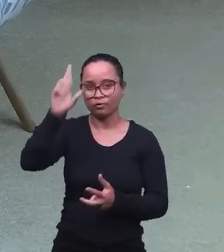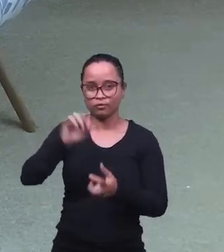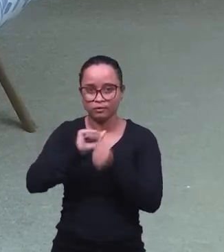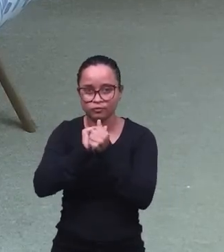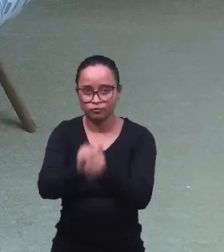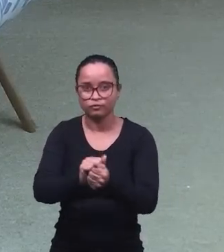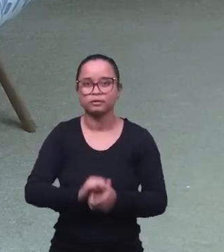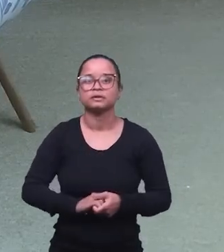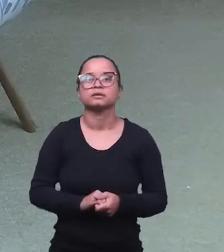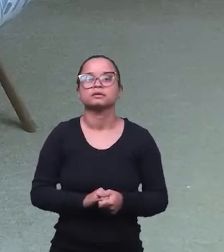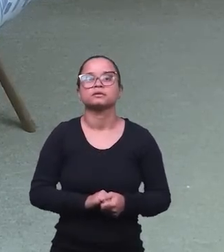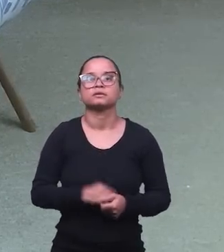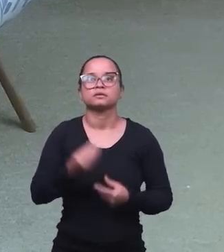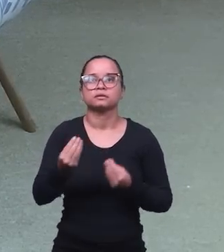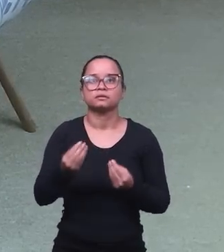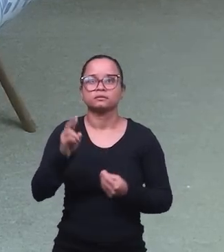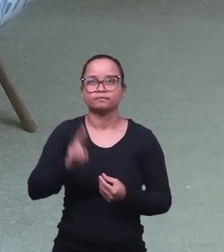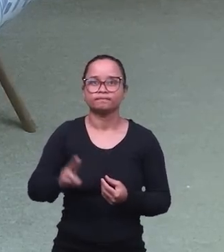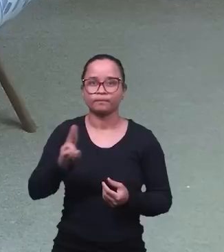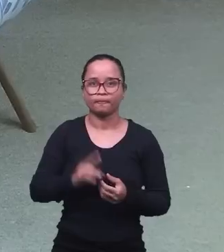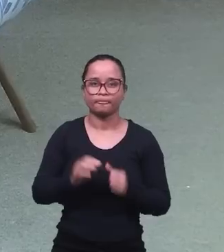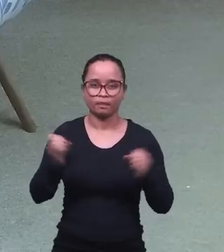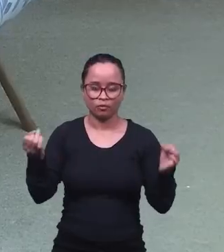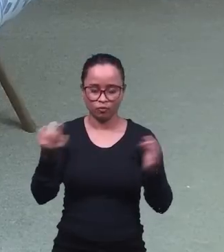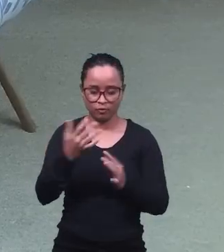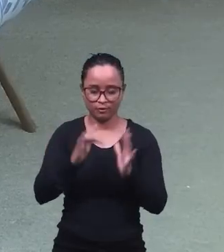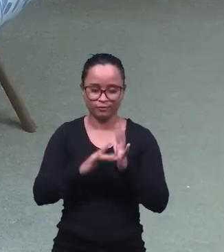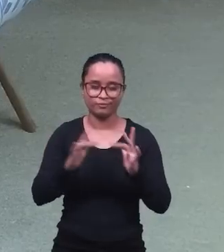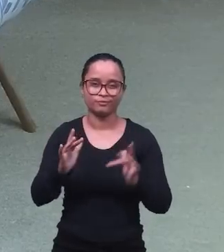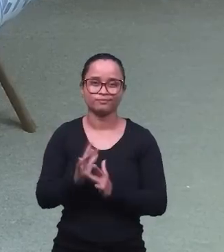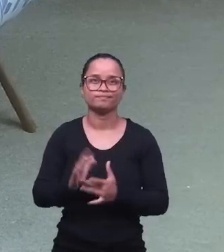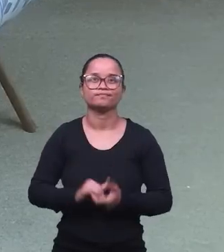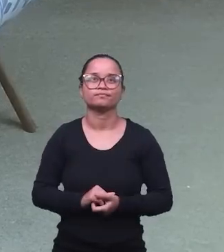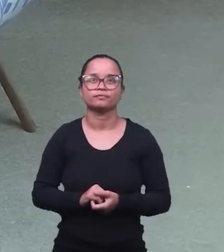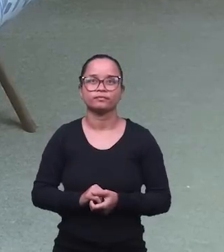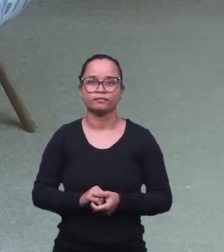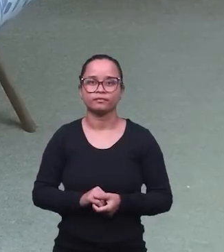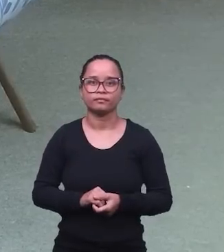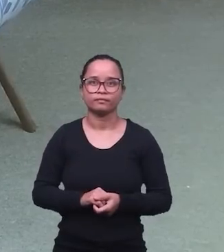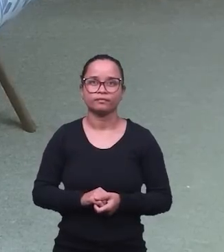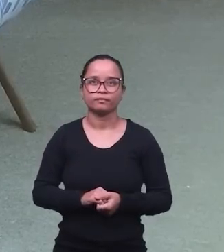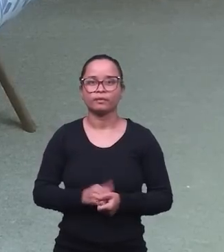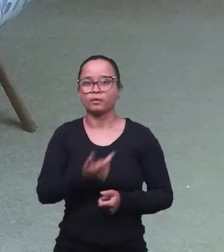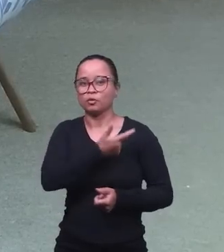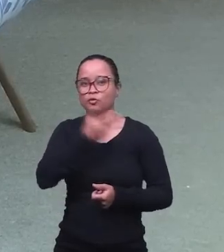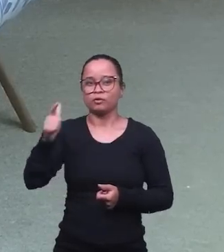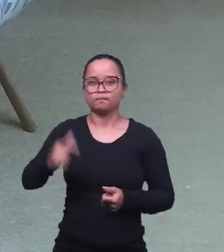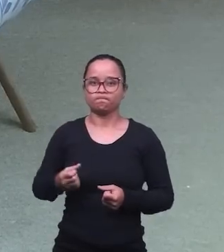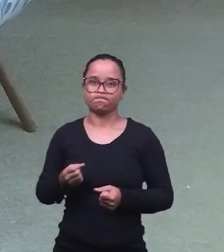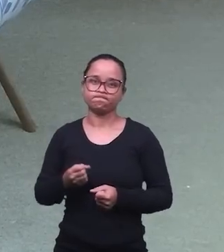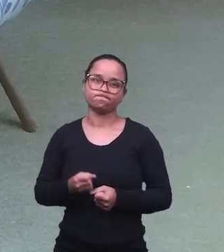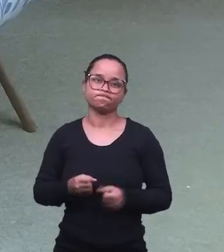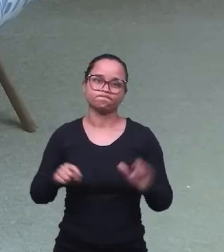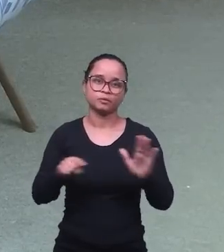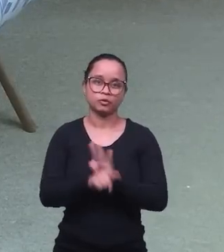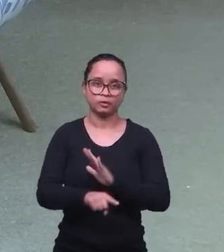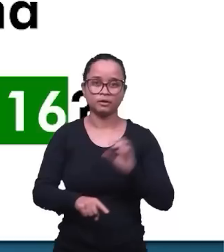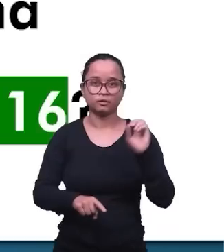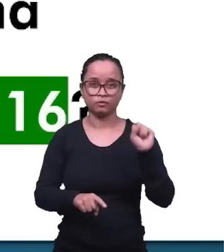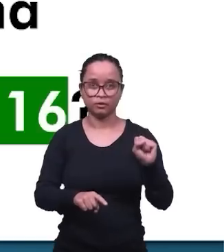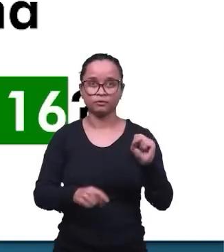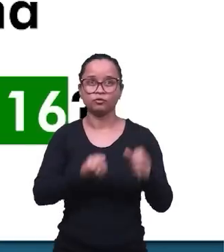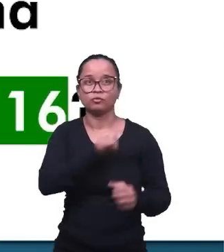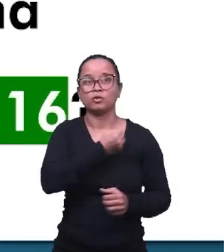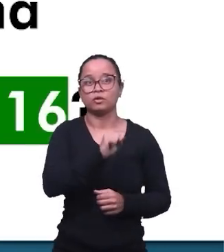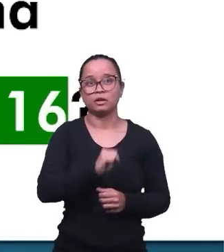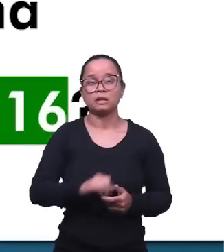Senhor caminha com a igreja através do seu Espírito. Glória a Jesus. Muito bom. Vamos à nossa próxima pergunta, de número 8.